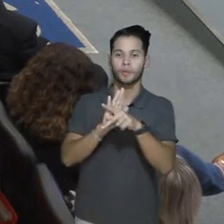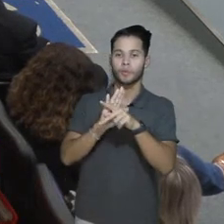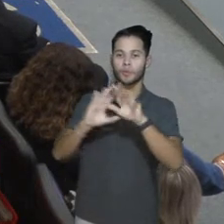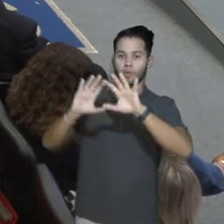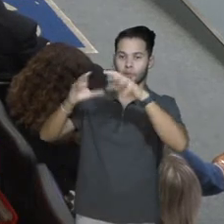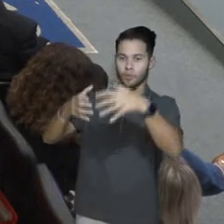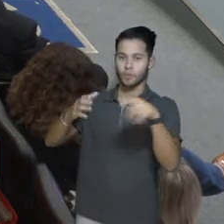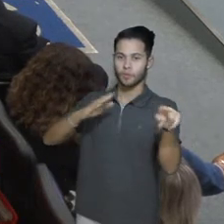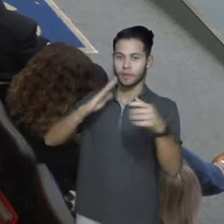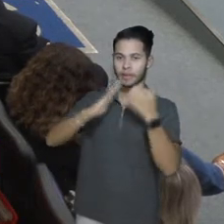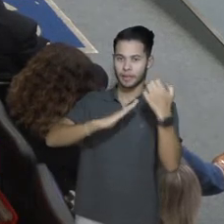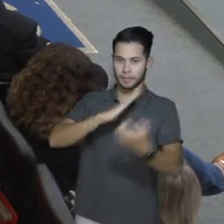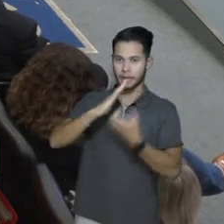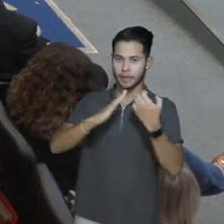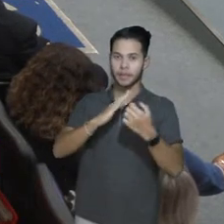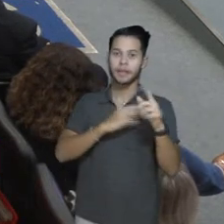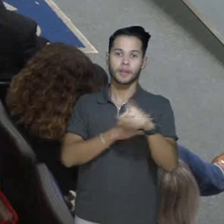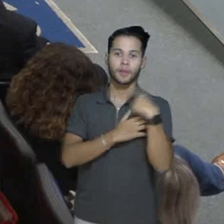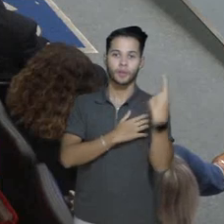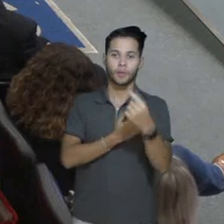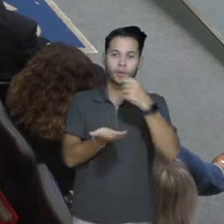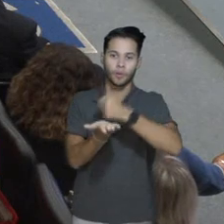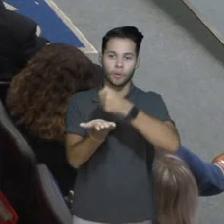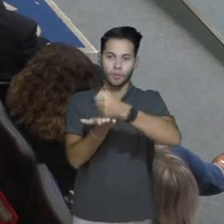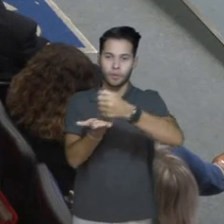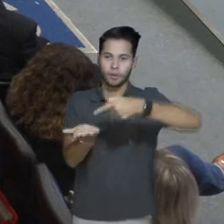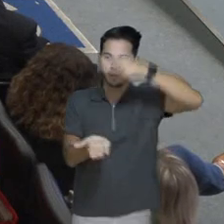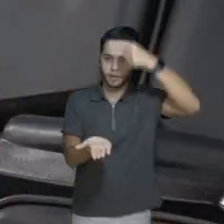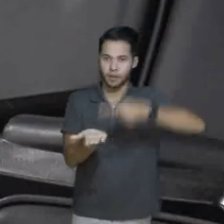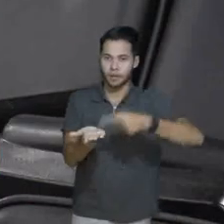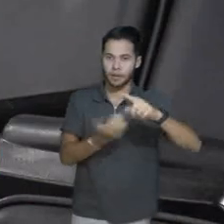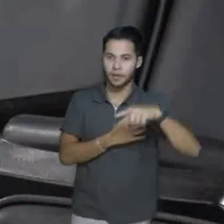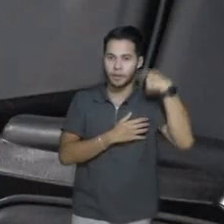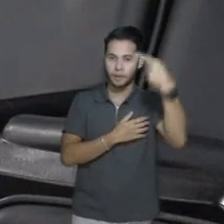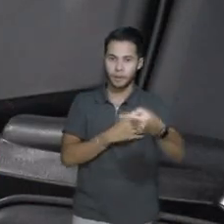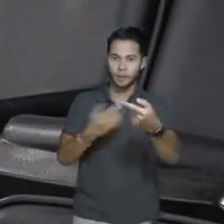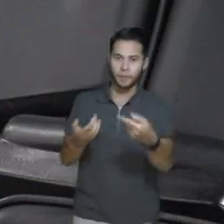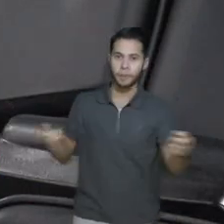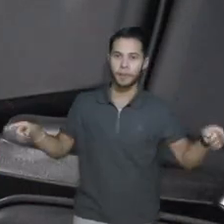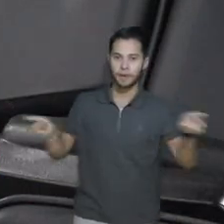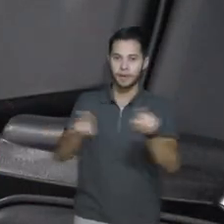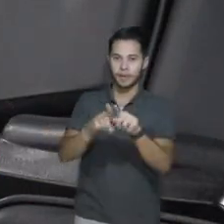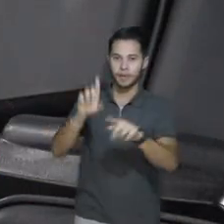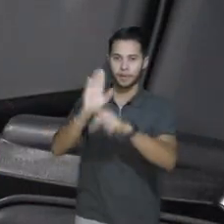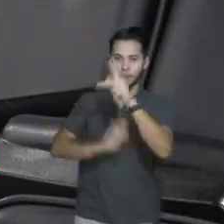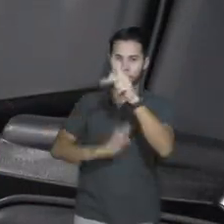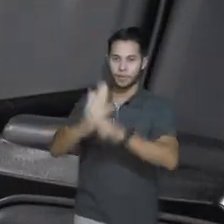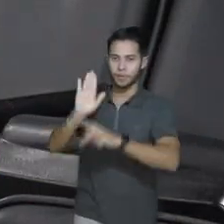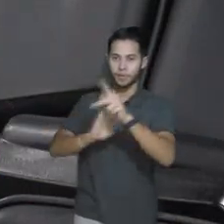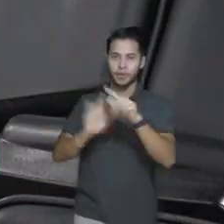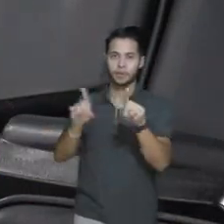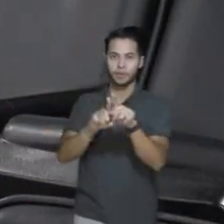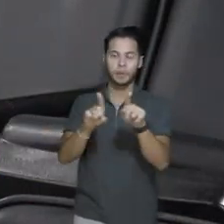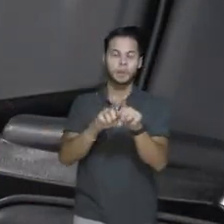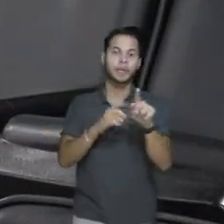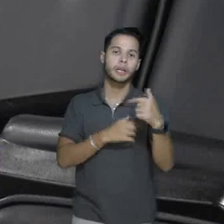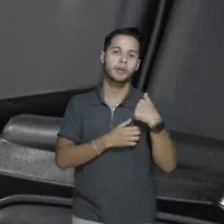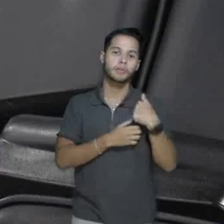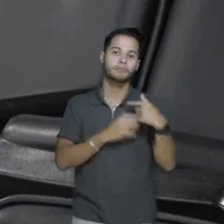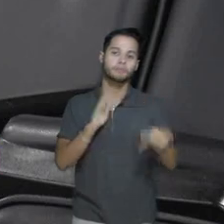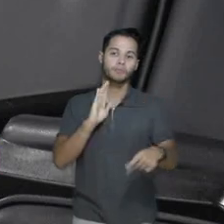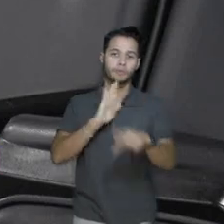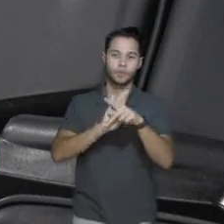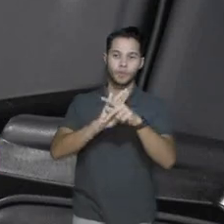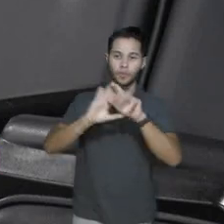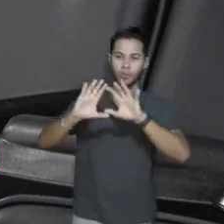inclusive vamos fazer o termo de adesão em seguida aí para ser parceiro do programa E também faço parte do compliance